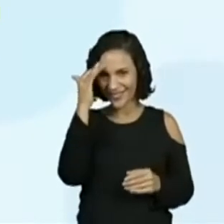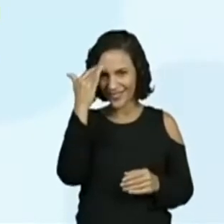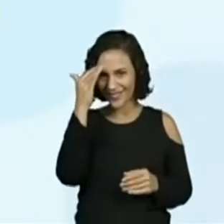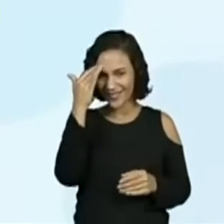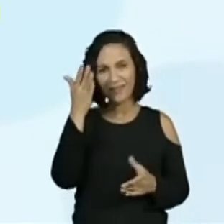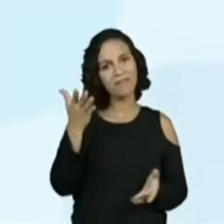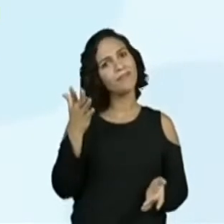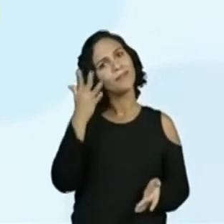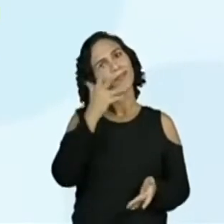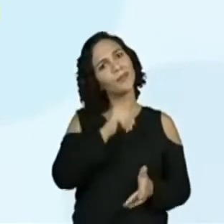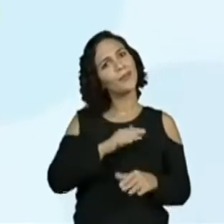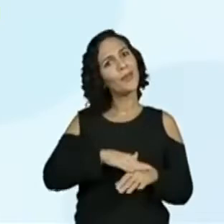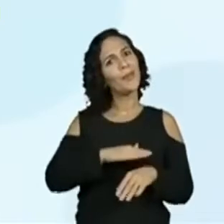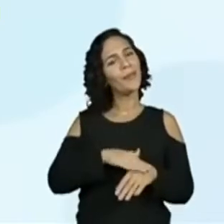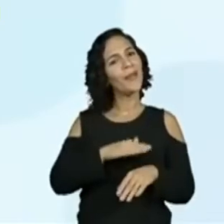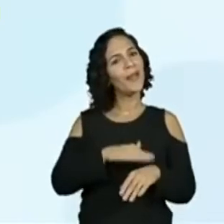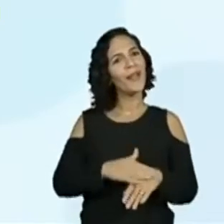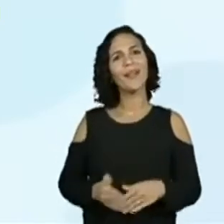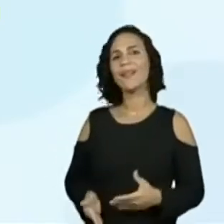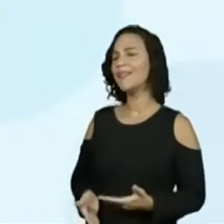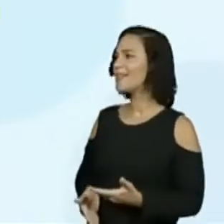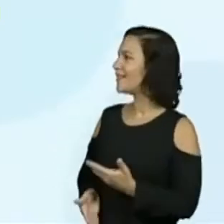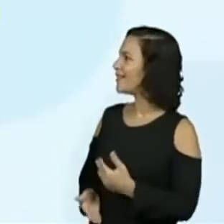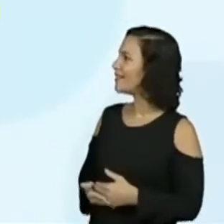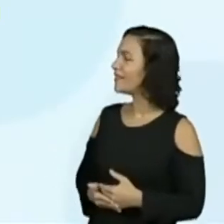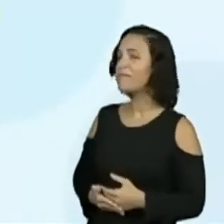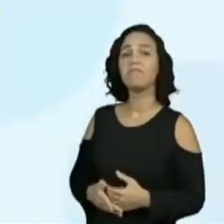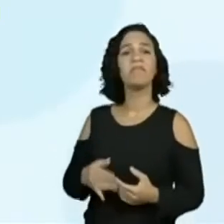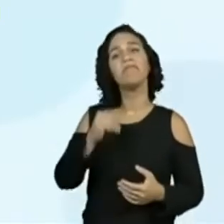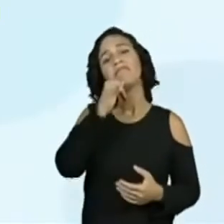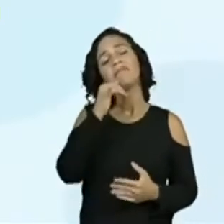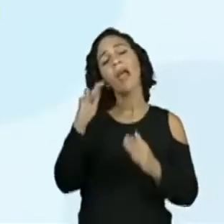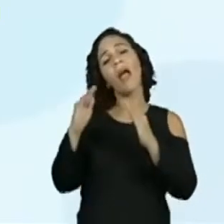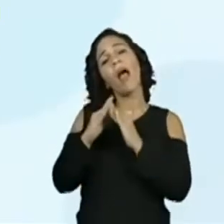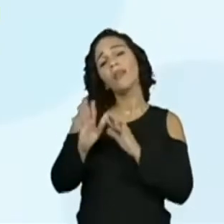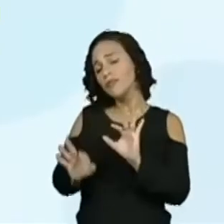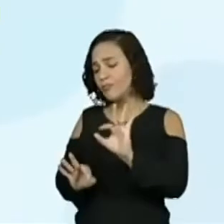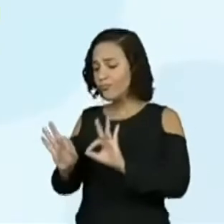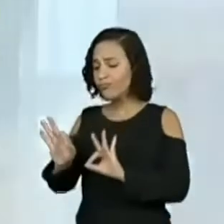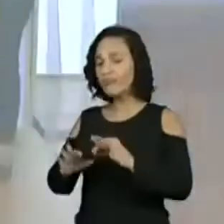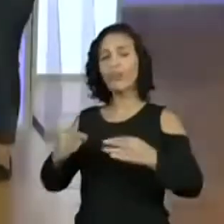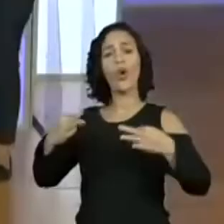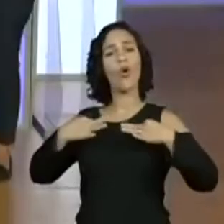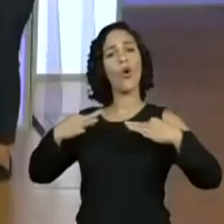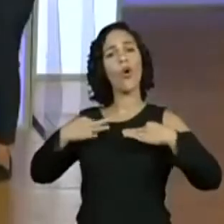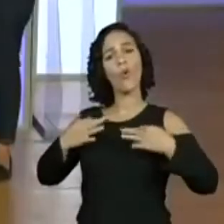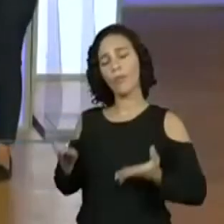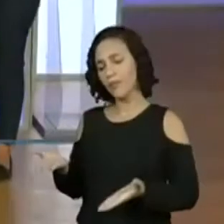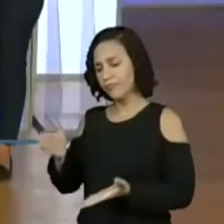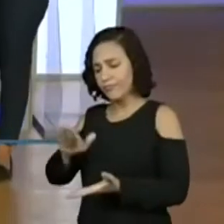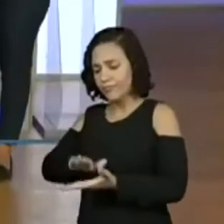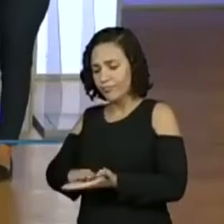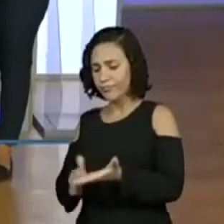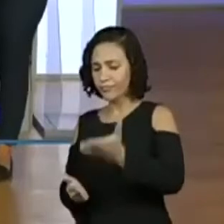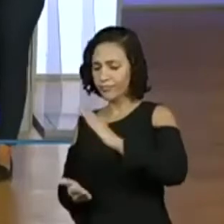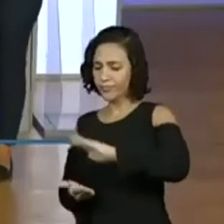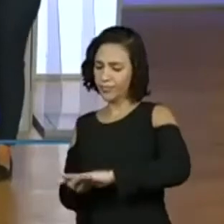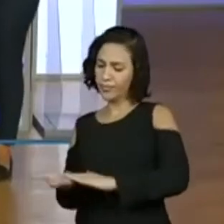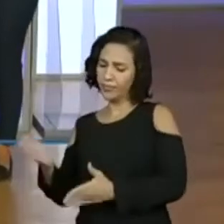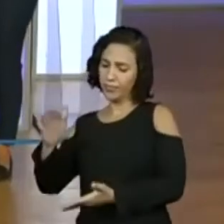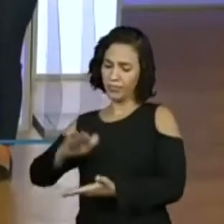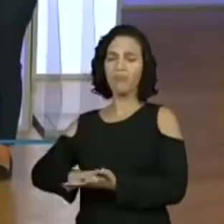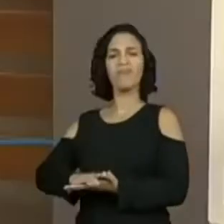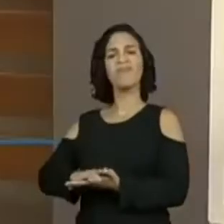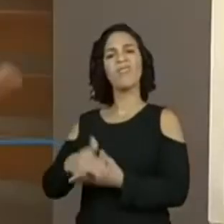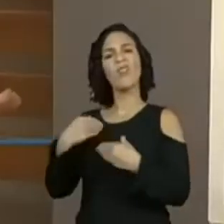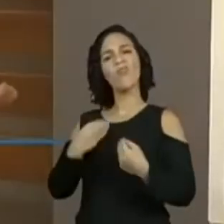tão bonito que eles tiveram de fazer uma doação para ajudar. E o que seriam anônimos, professora, só para ficar claro essa